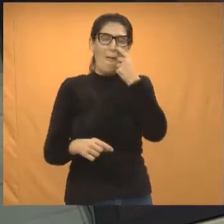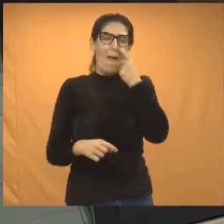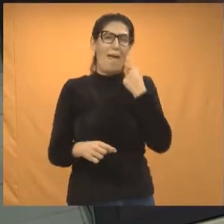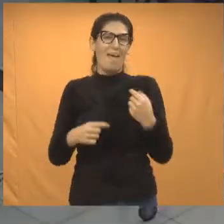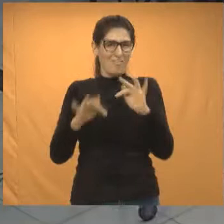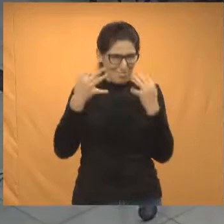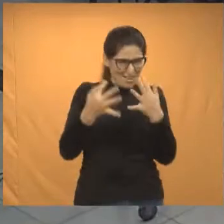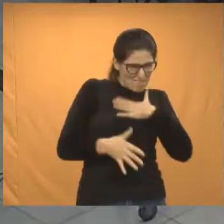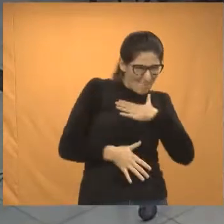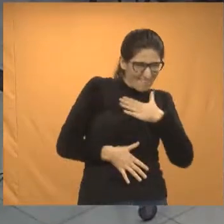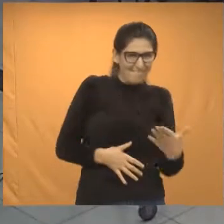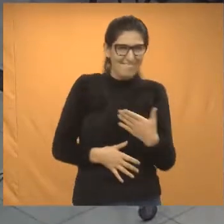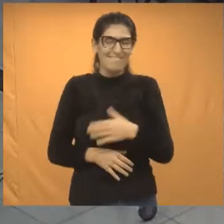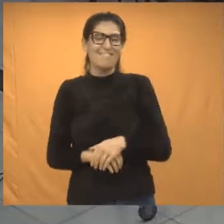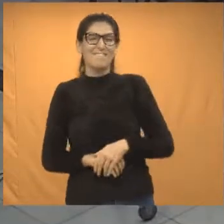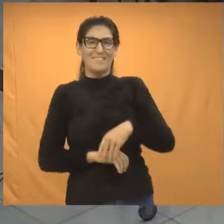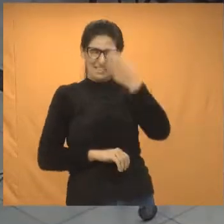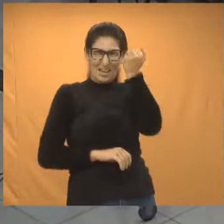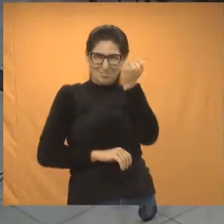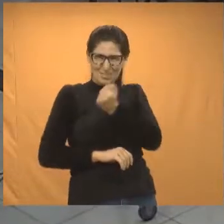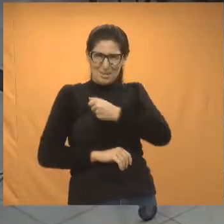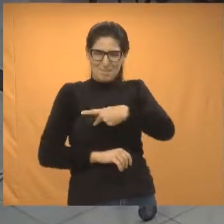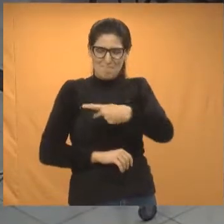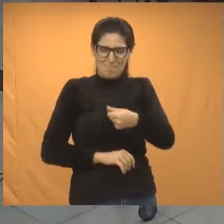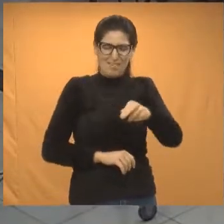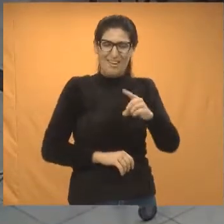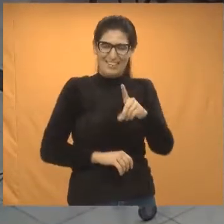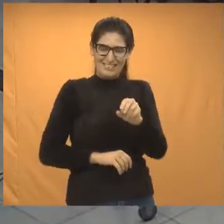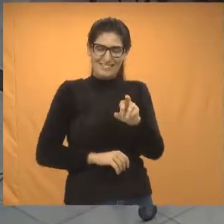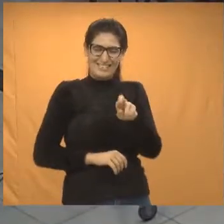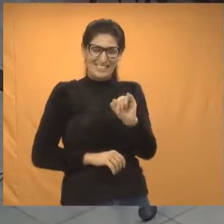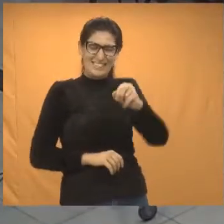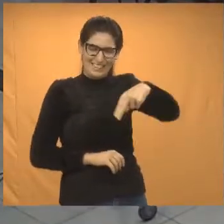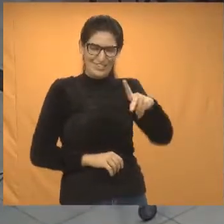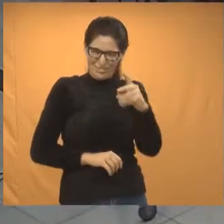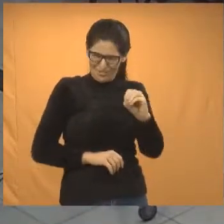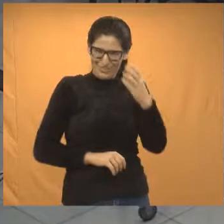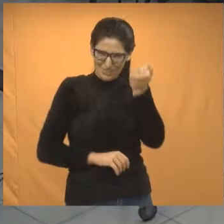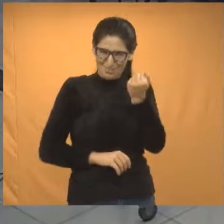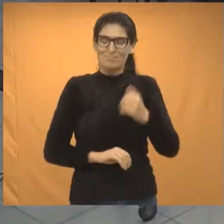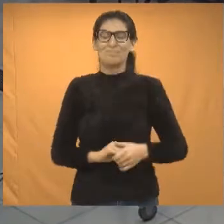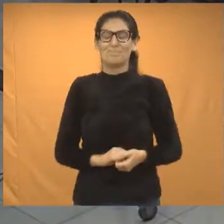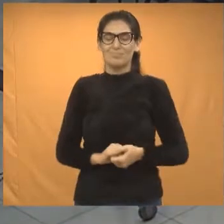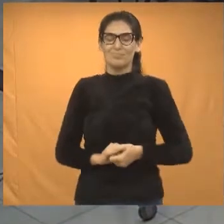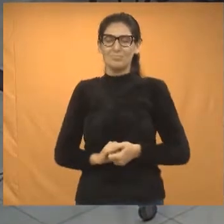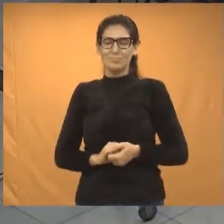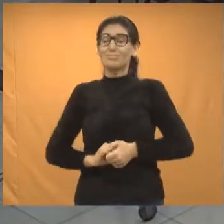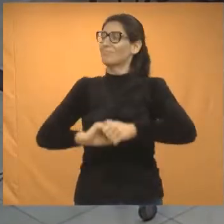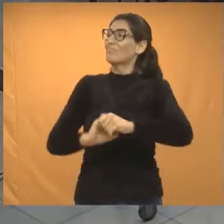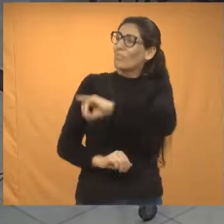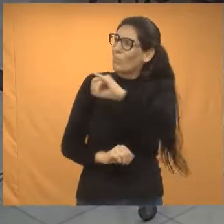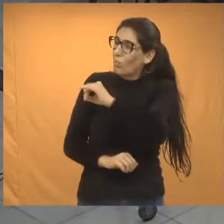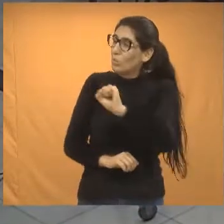demais. Luiz Flávio, você queria uma parte antes de começar a falar? Eu queria uma parte, porque assim, eu quero até cumprimentar a Sônia